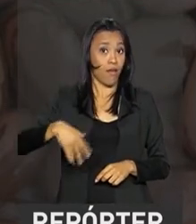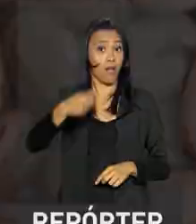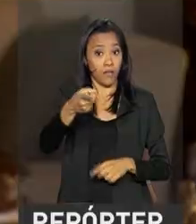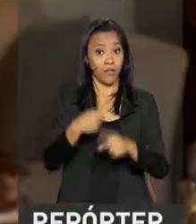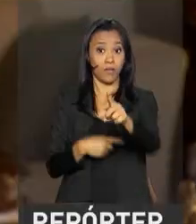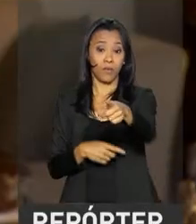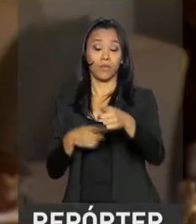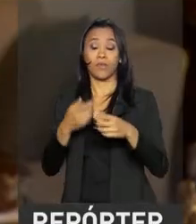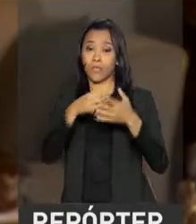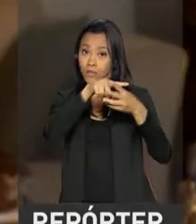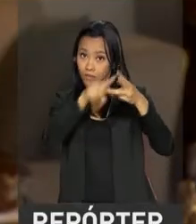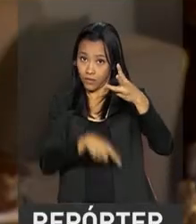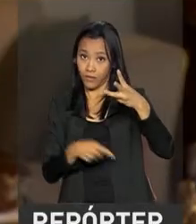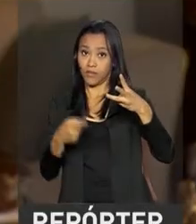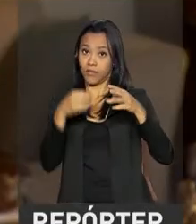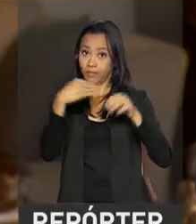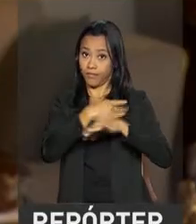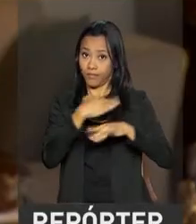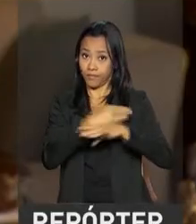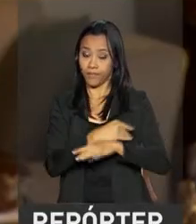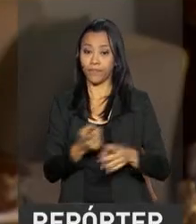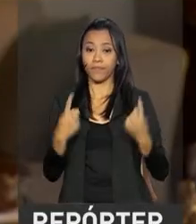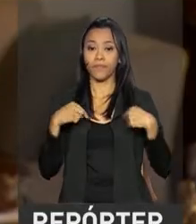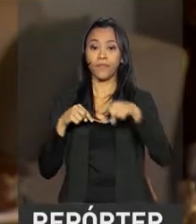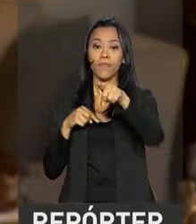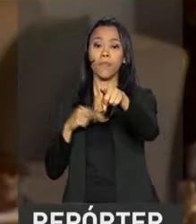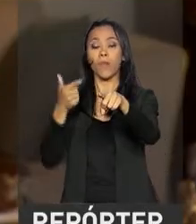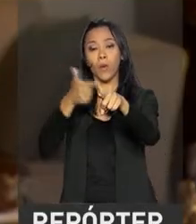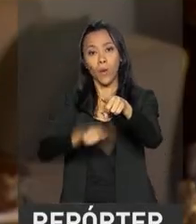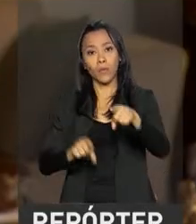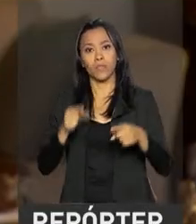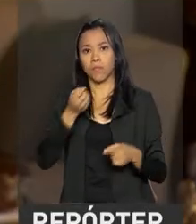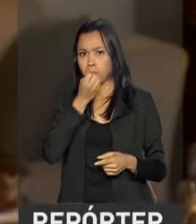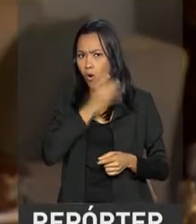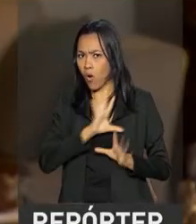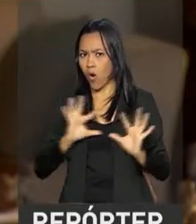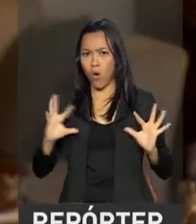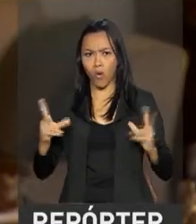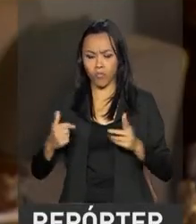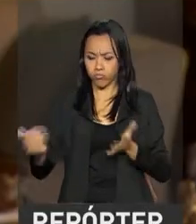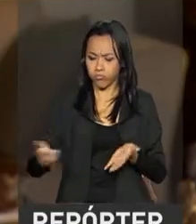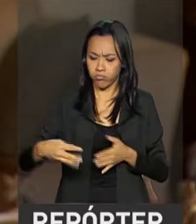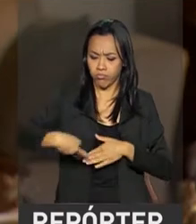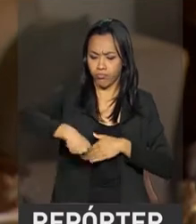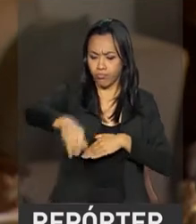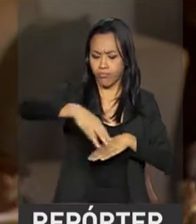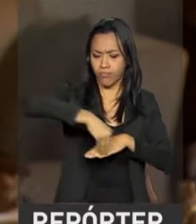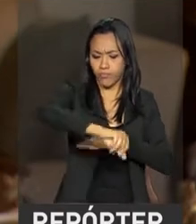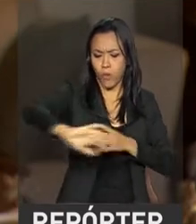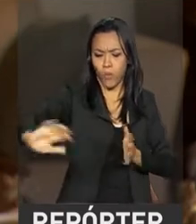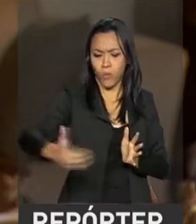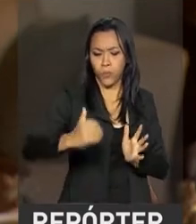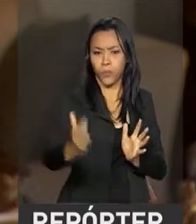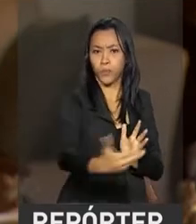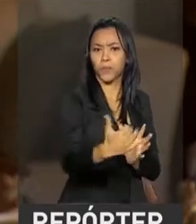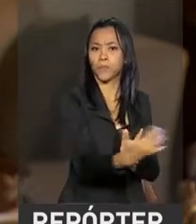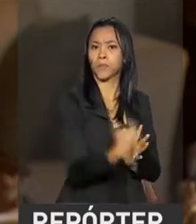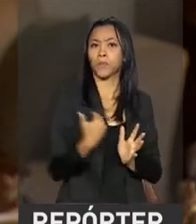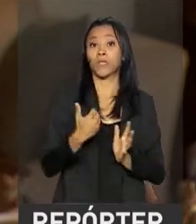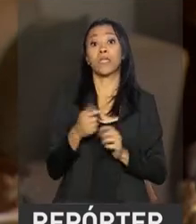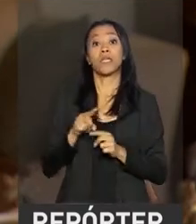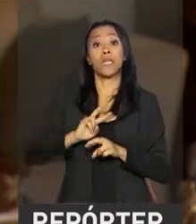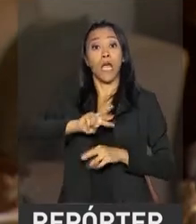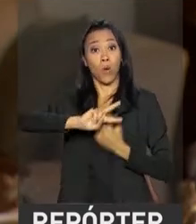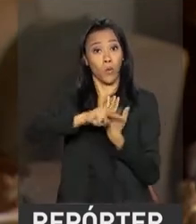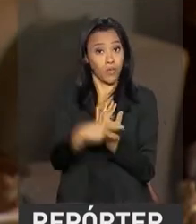salvador de um lado uma safra agrícola excepcional e jogou os preços dos alimentos para baixo